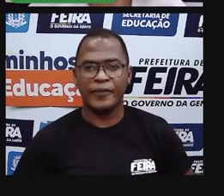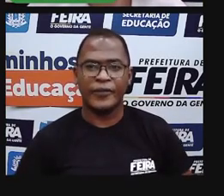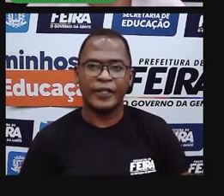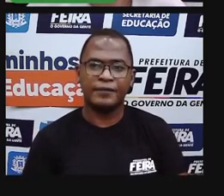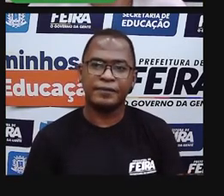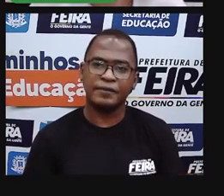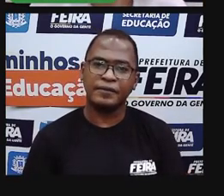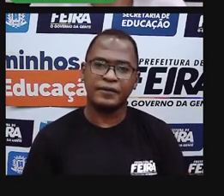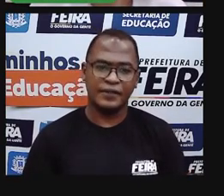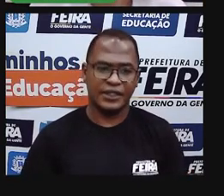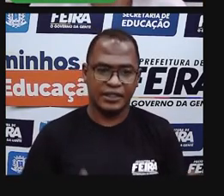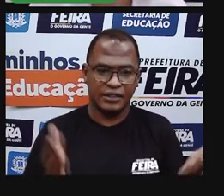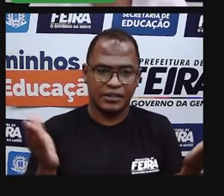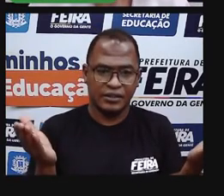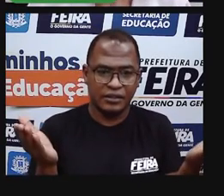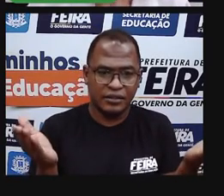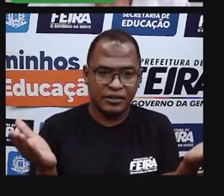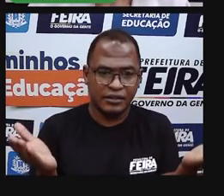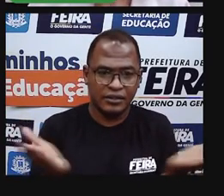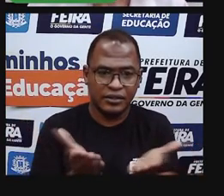Veja que os bairros são áreas